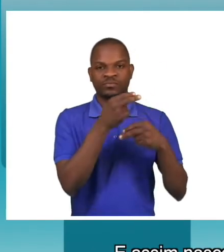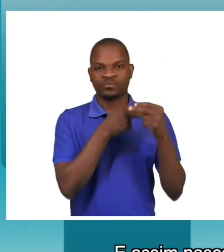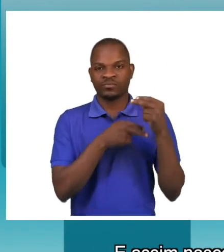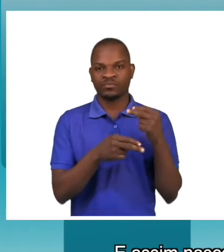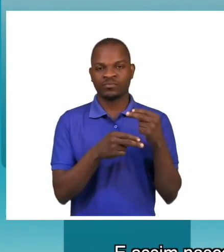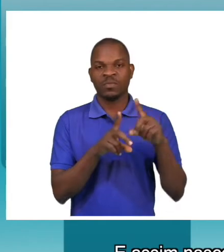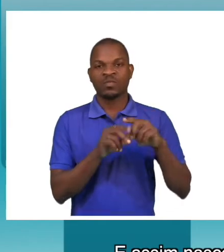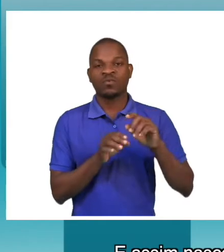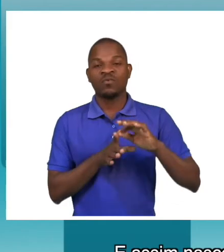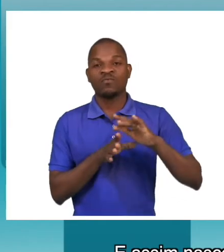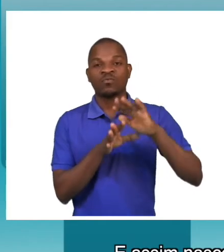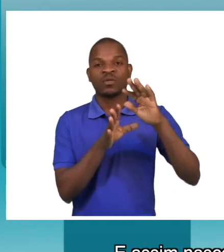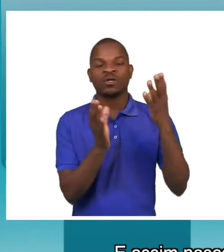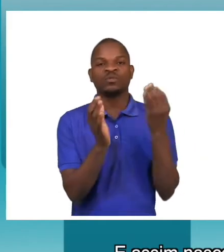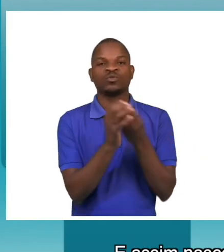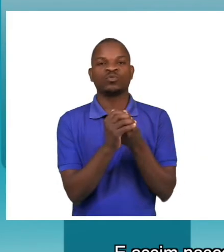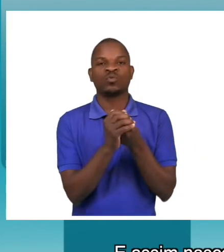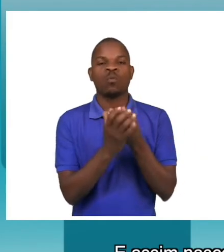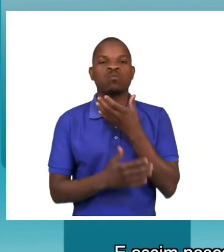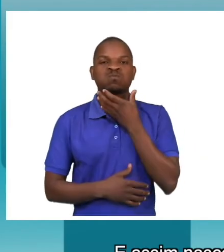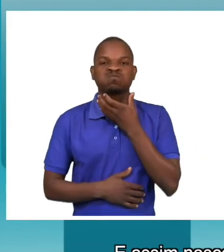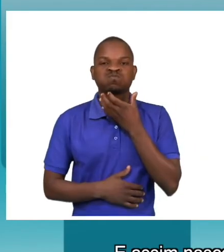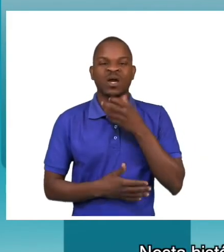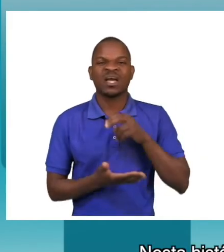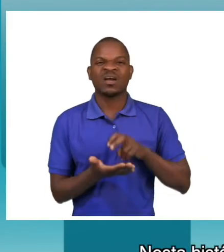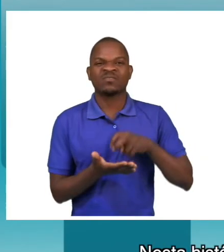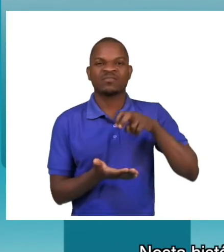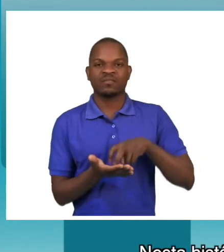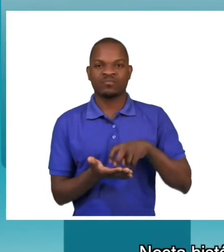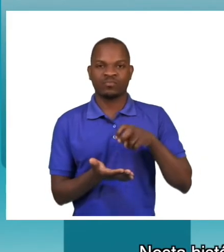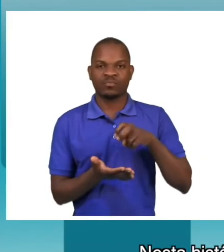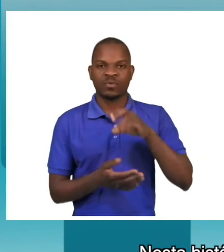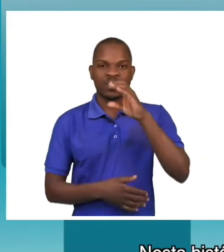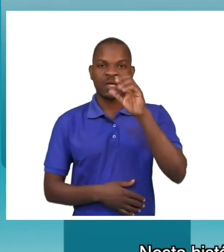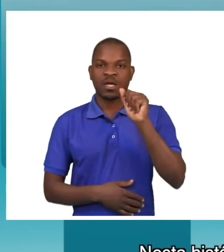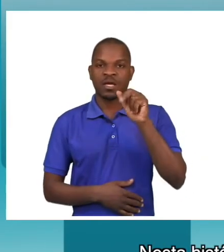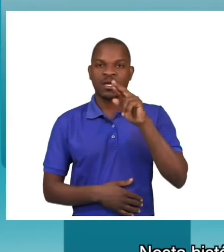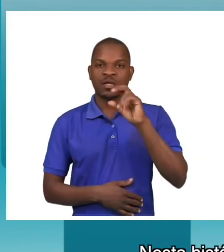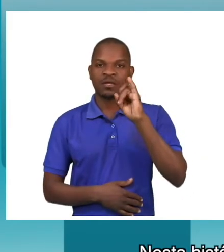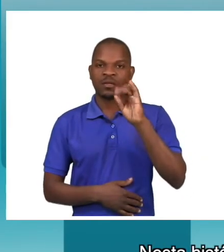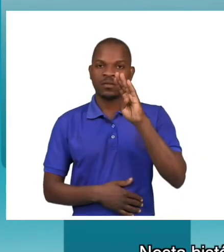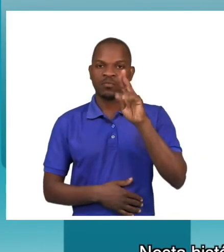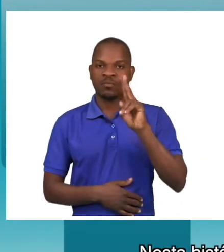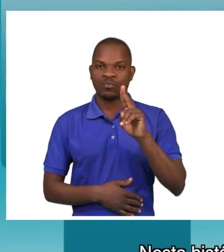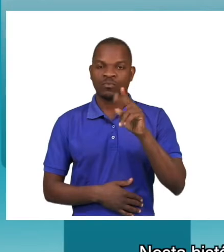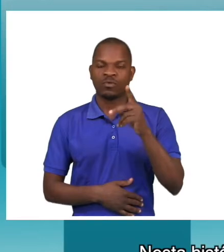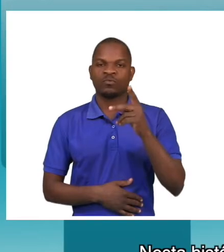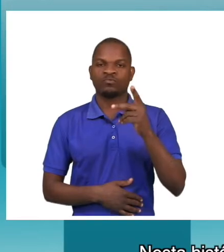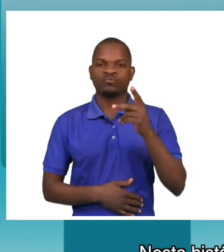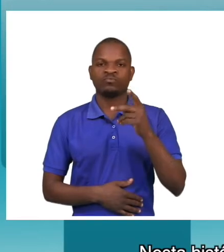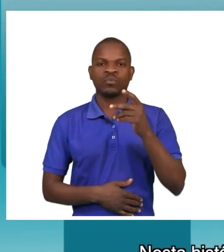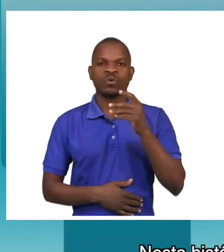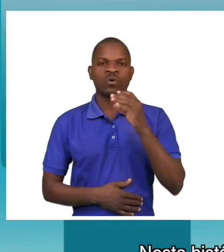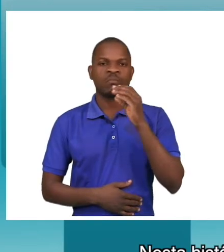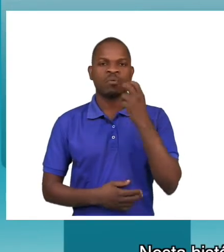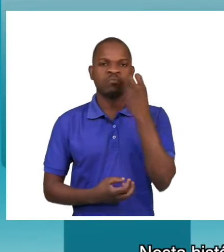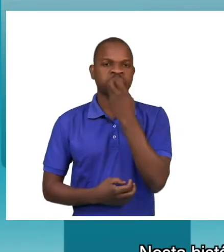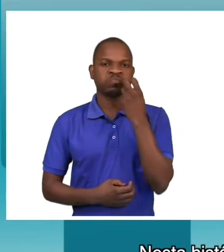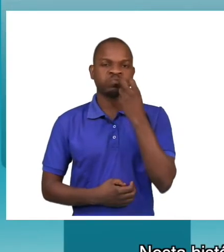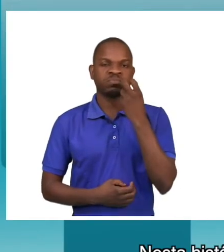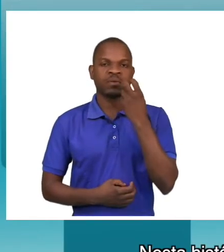que é a Formiga Juju e o Sapo Caribu então nesta história nós temos o sapo que fala com as mãos